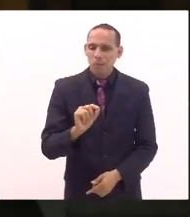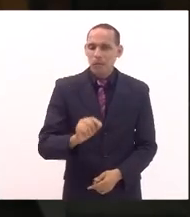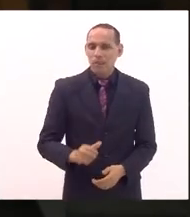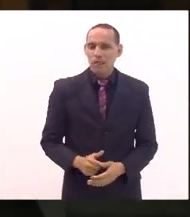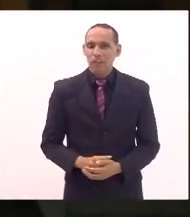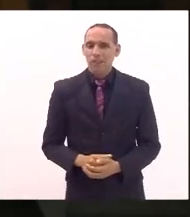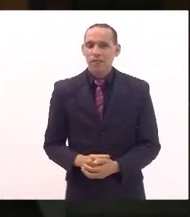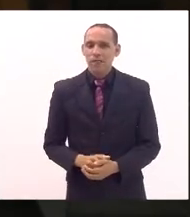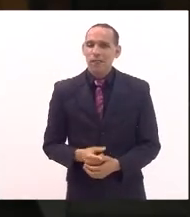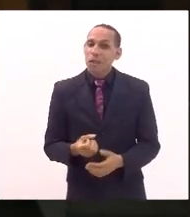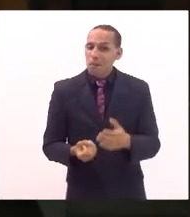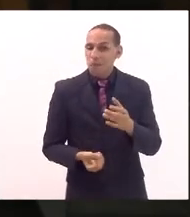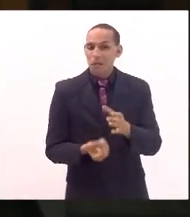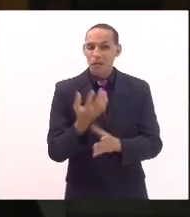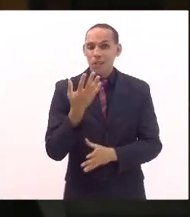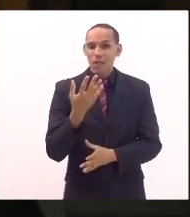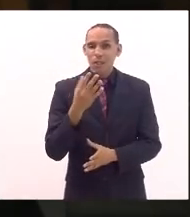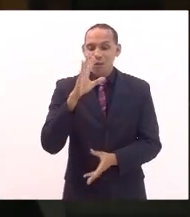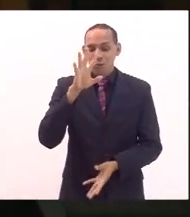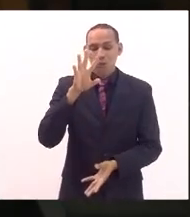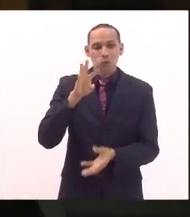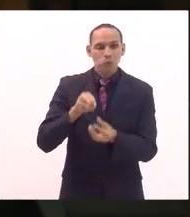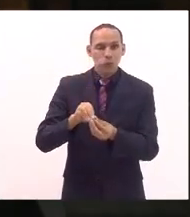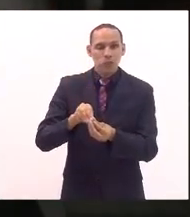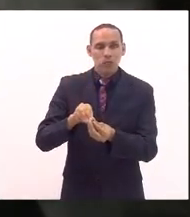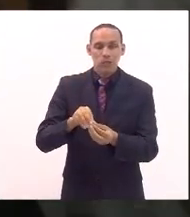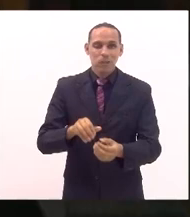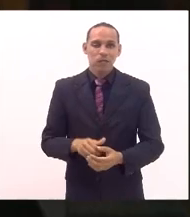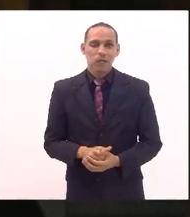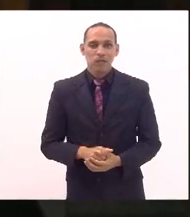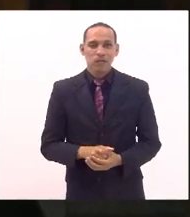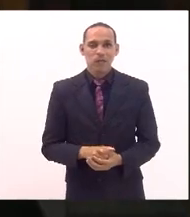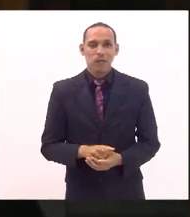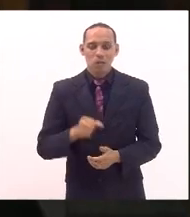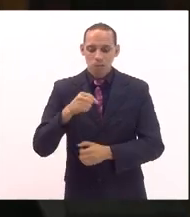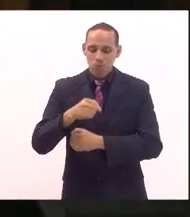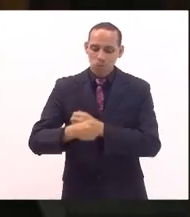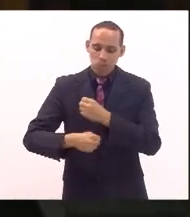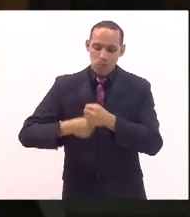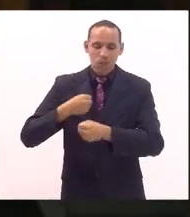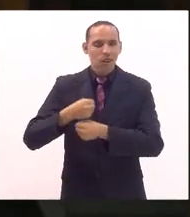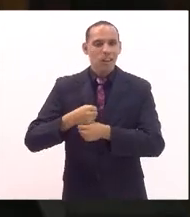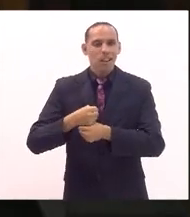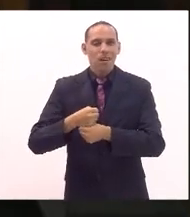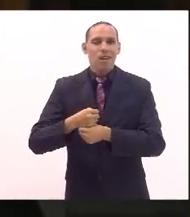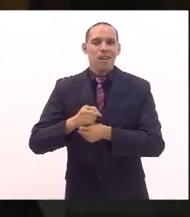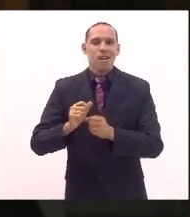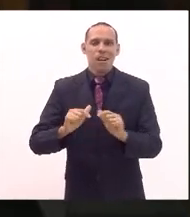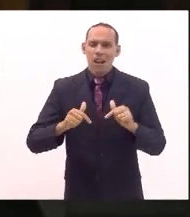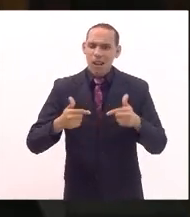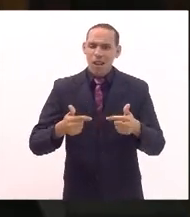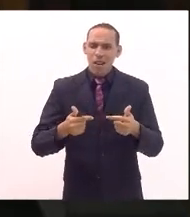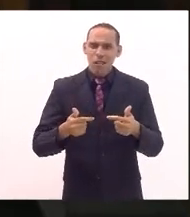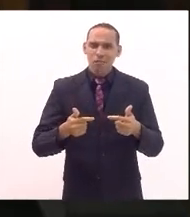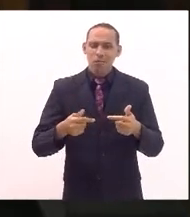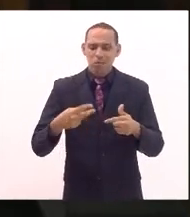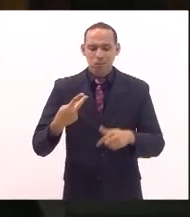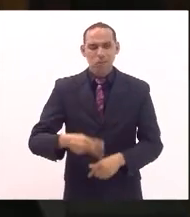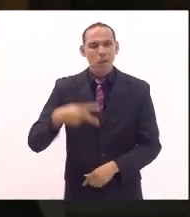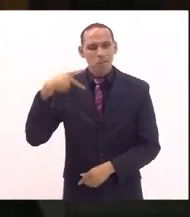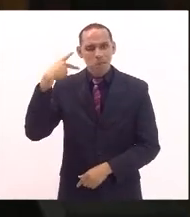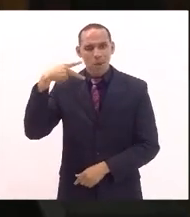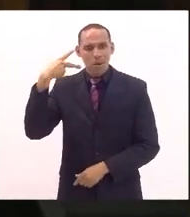e por produzir a sinopse o manual da atuação dos Senhores